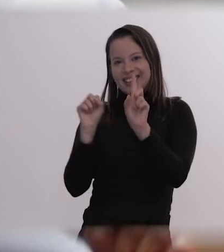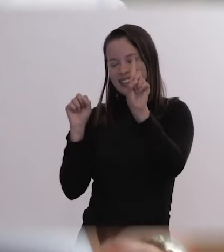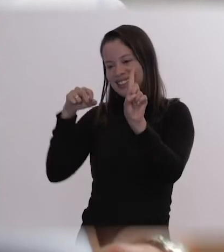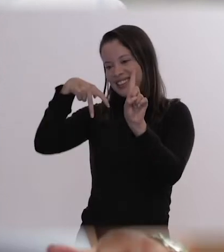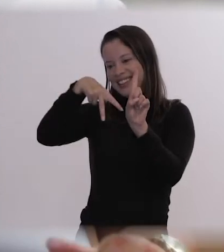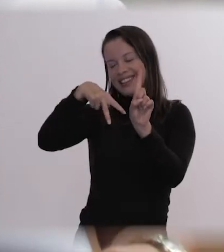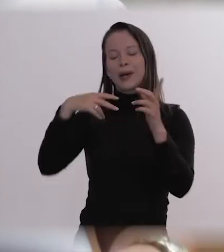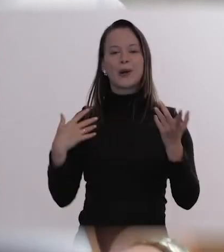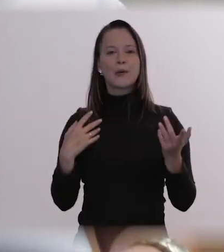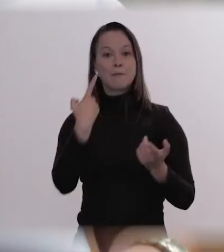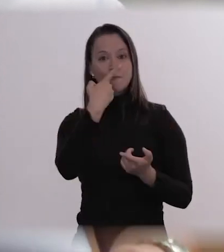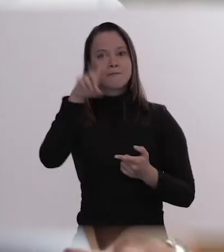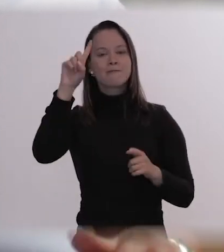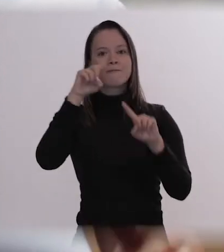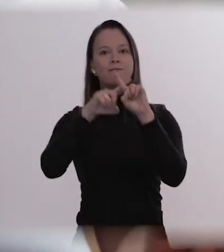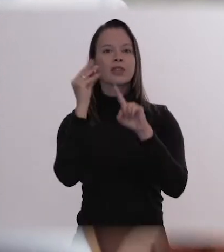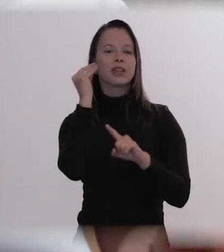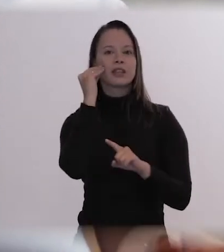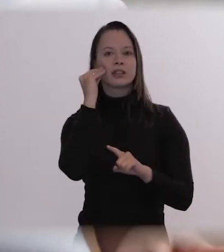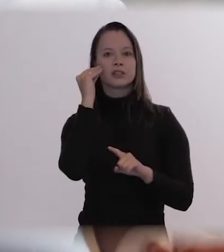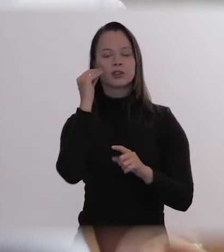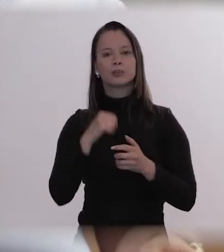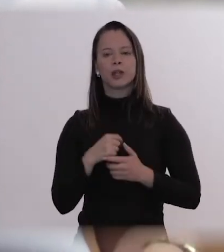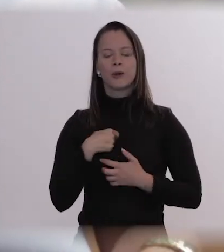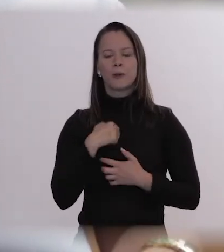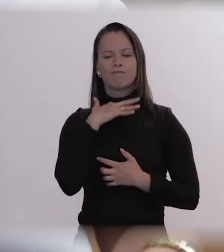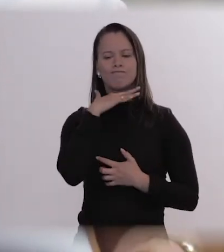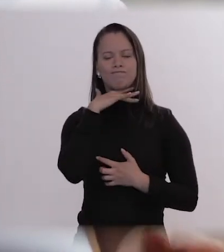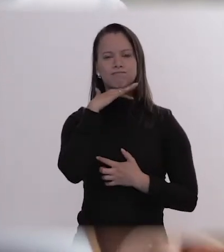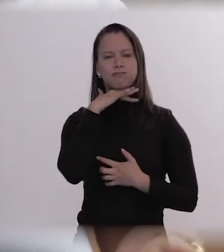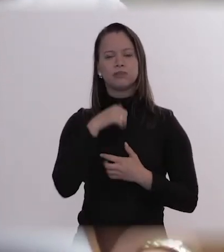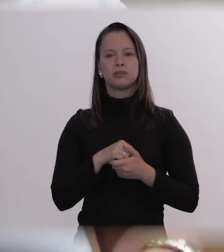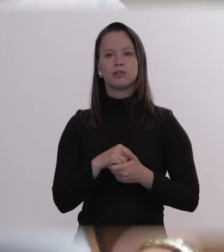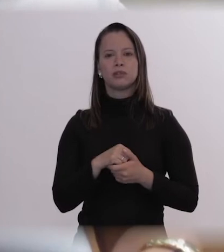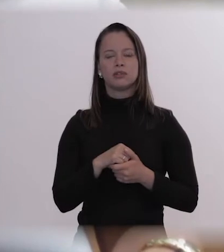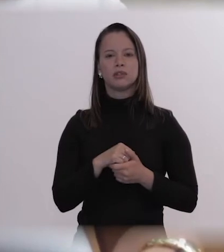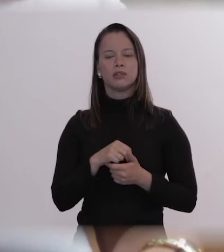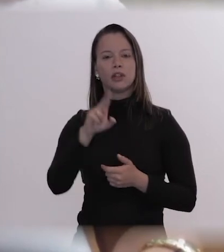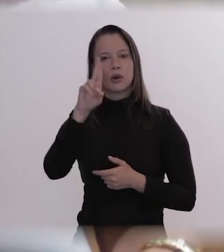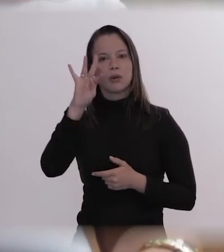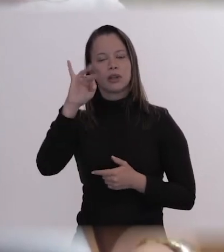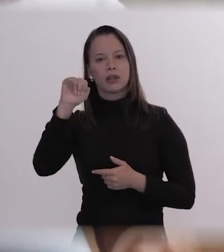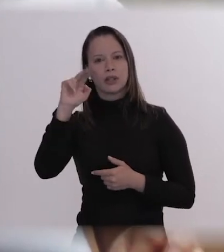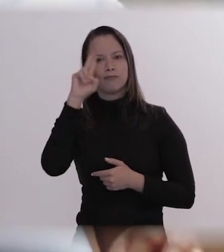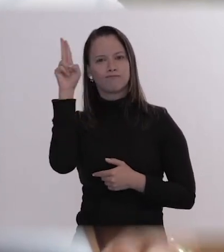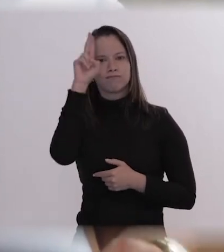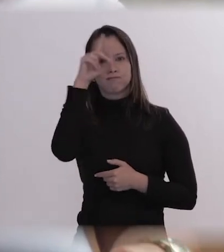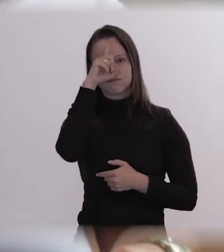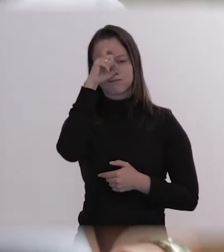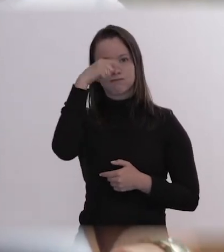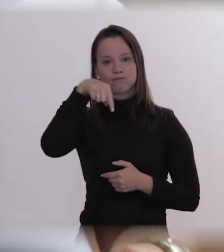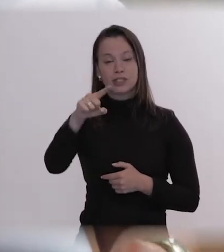E dessa última tentativa, eu fiquei bastante ruim. Fui para a UTI, fiquei 15 dias